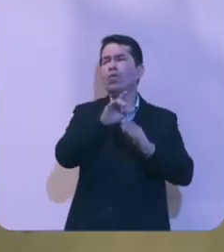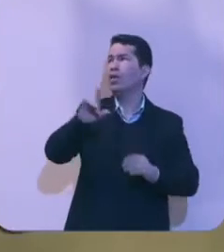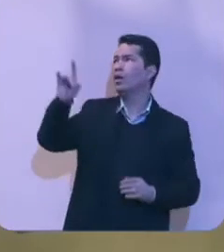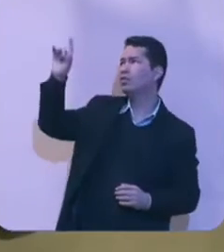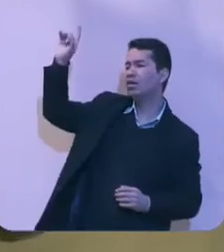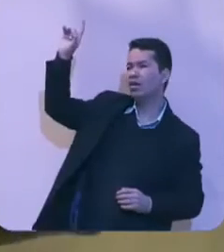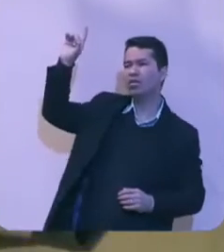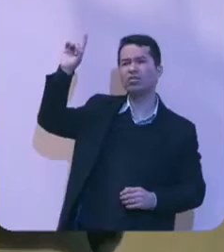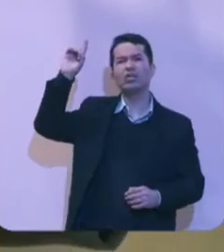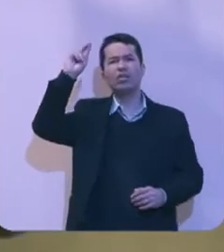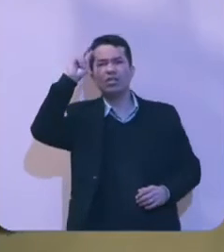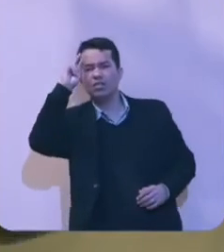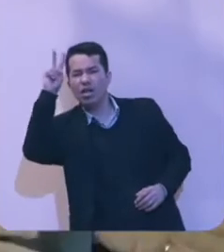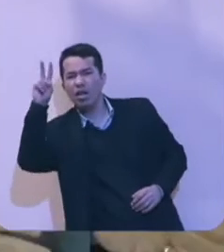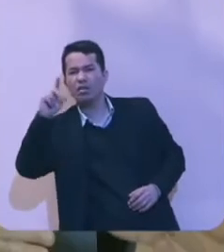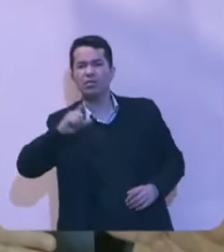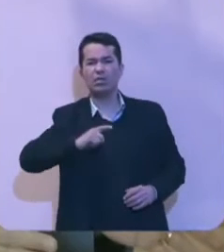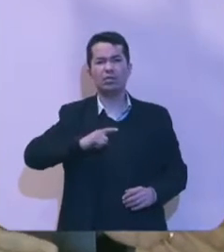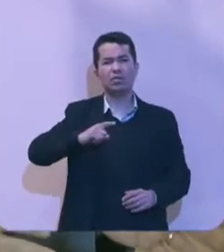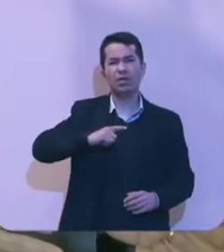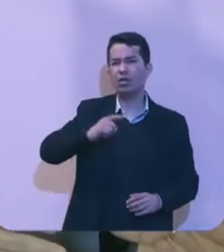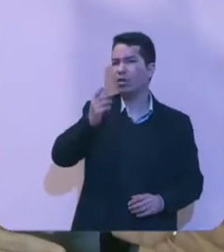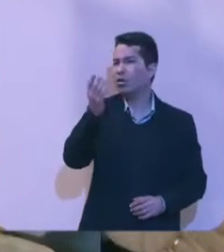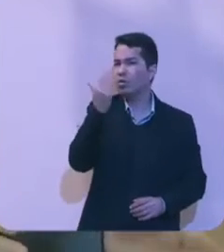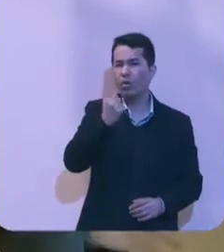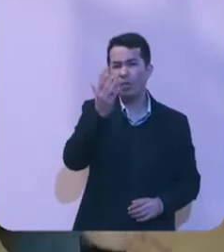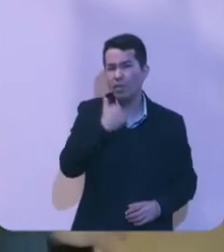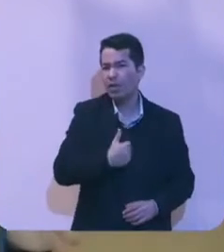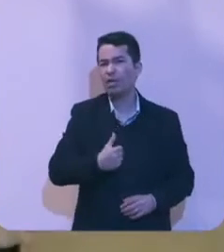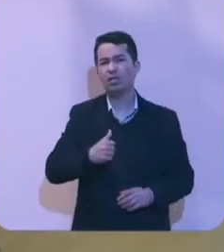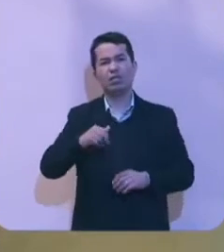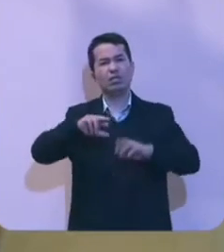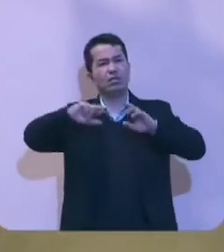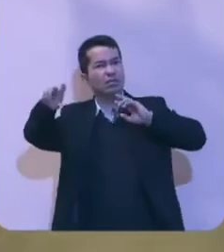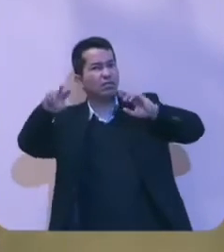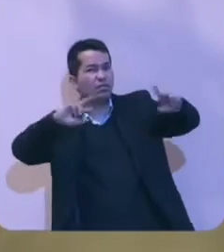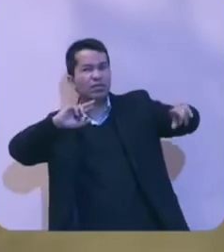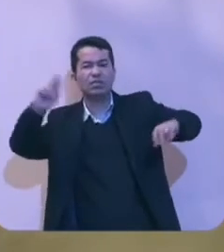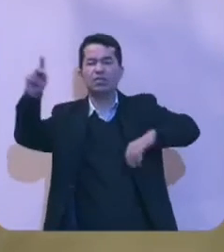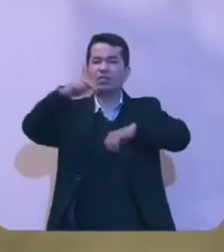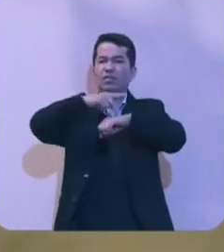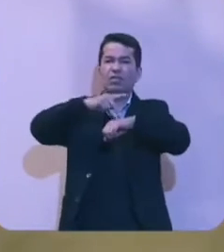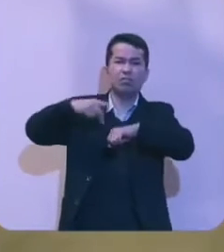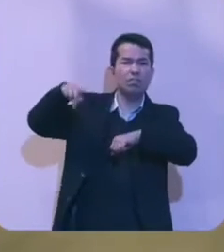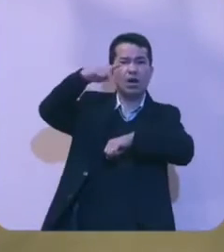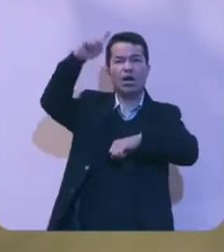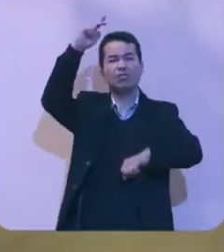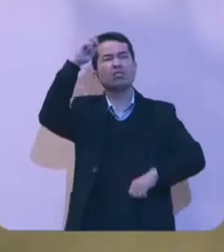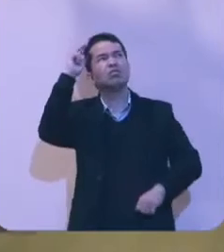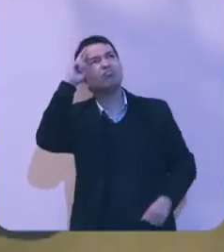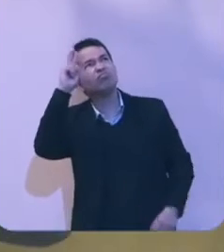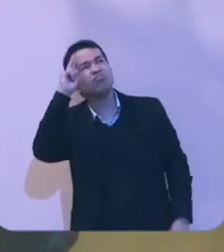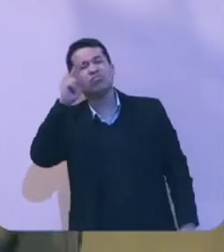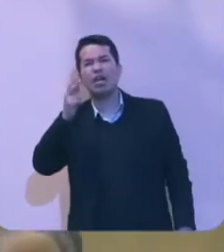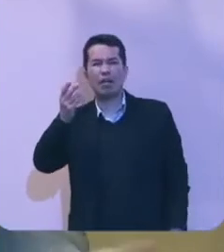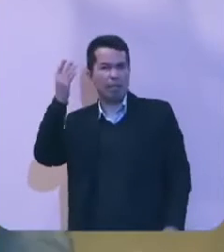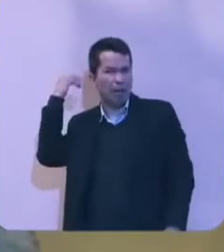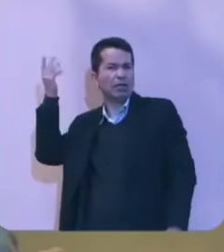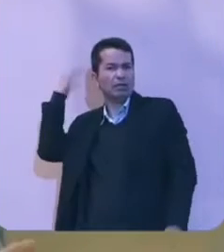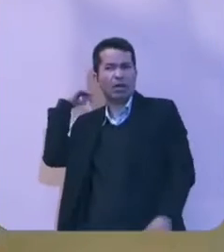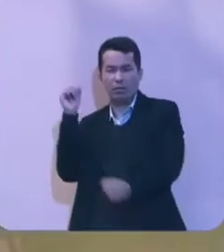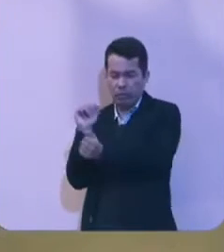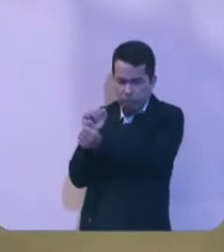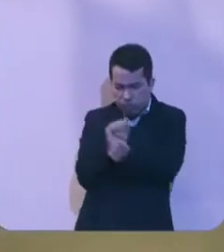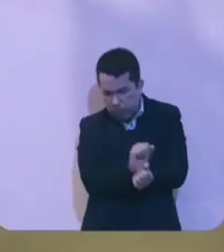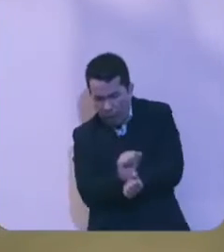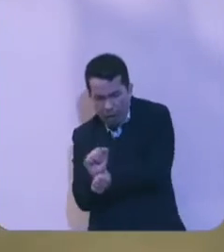louvor, comendo aqueles alimentos da Páscoa lá nas suas mesas e contando, o Senhor nos tirou dessa terra. Não